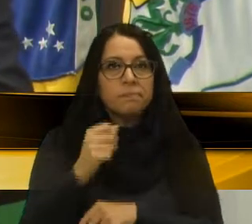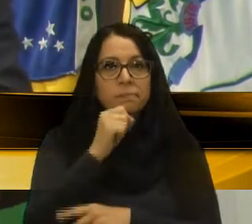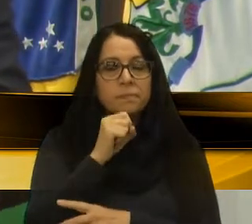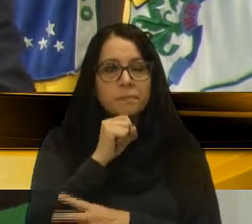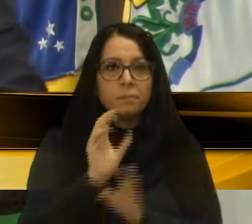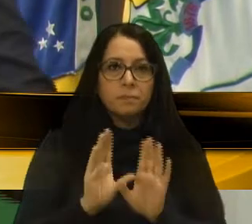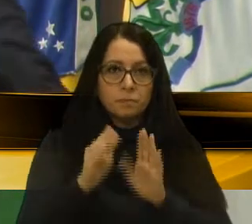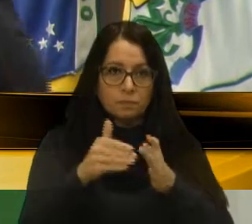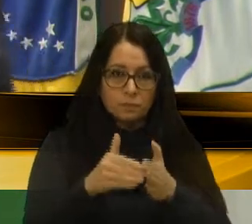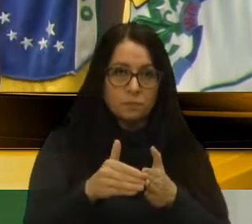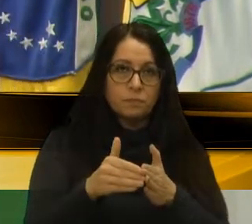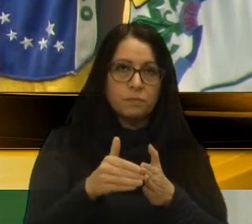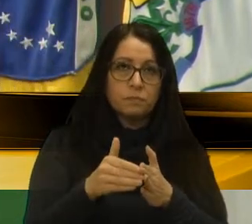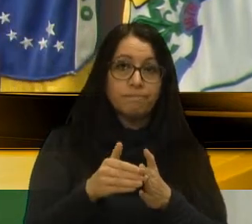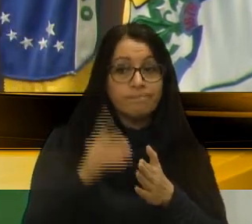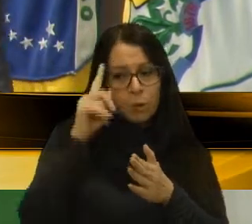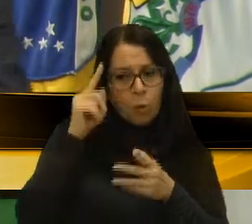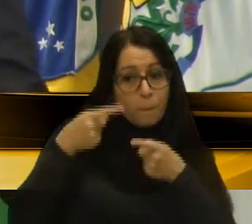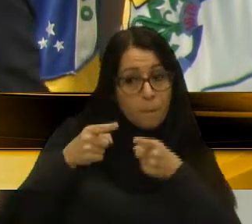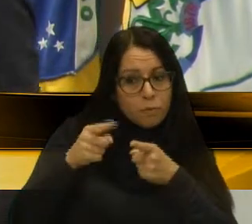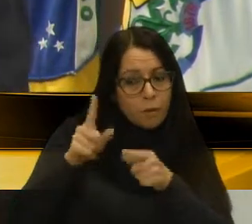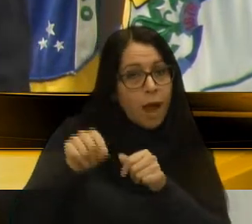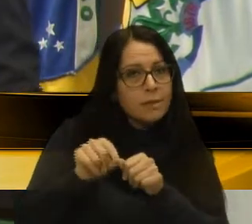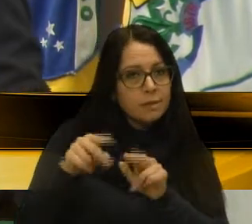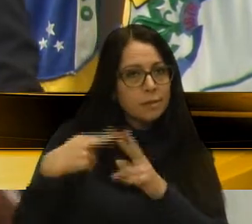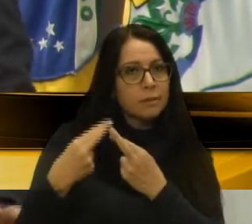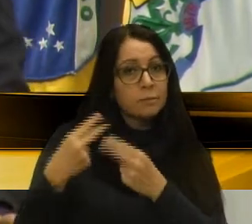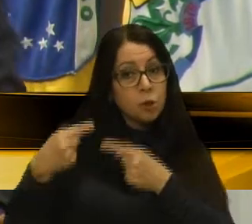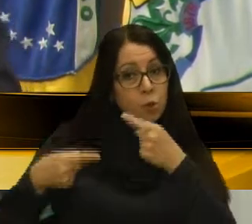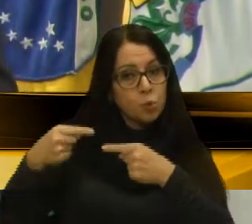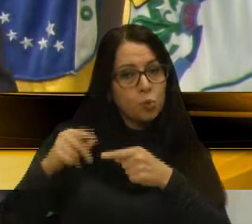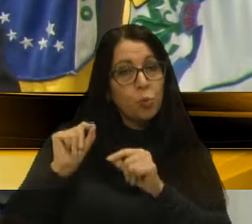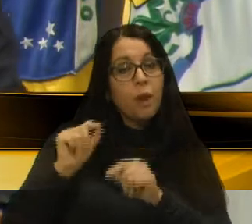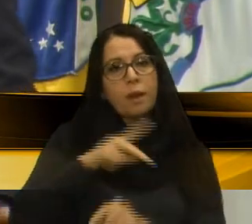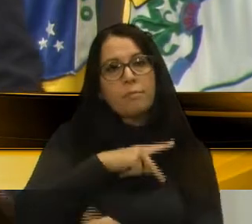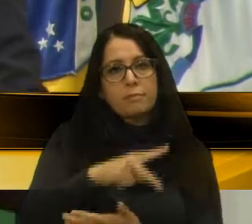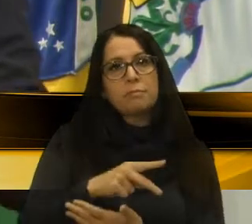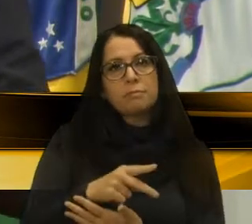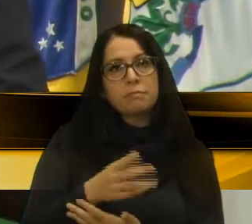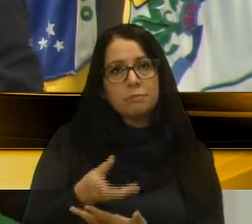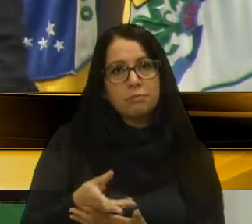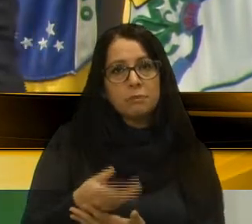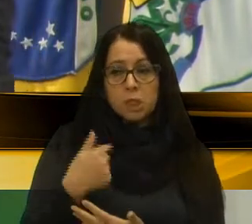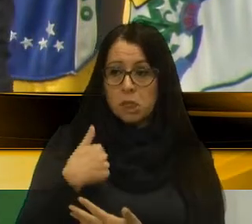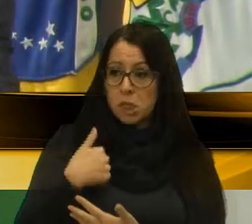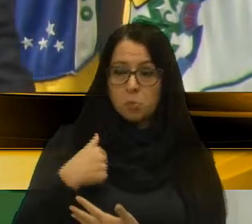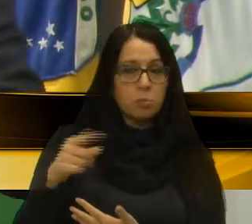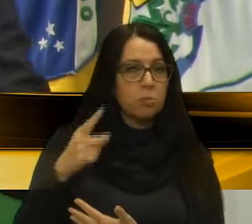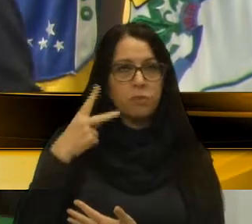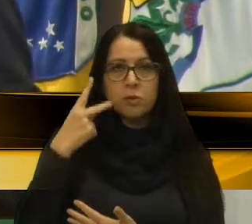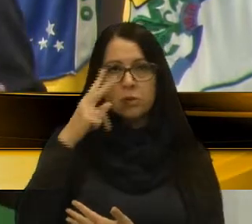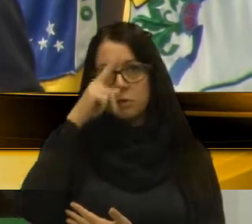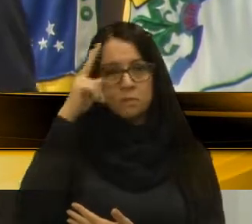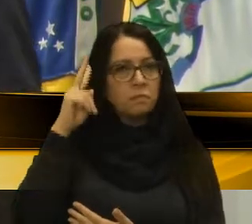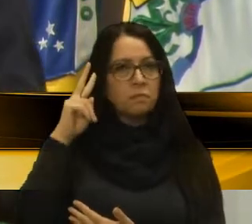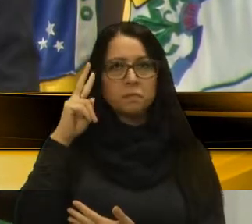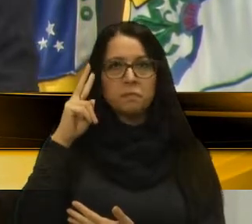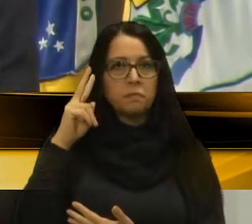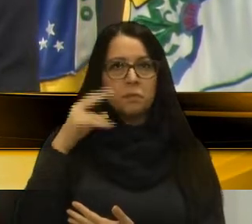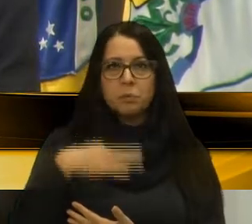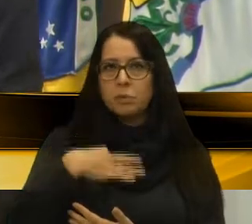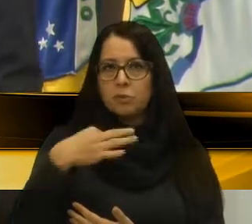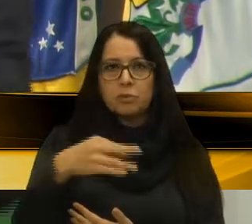comissão, provocou a reunião para se discutir a presidência. Nem eu, nem o vereador Ues nos colocamos como